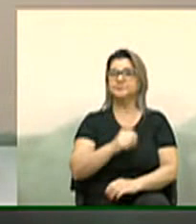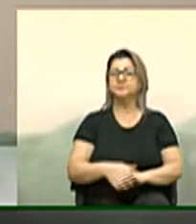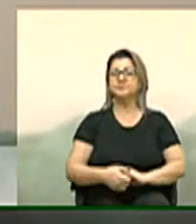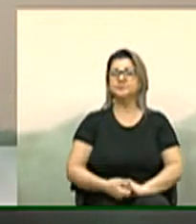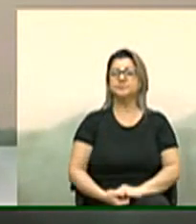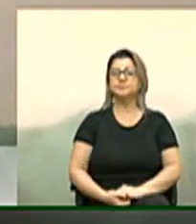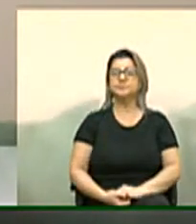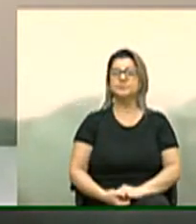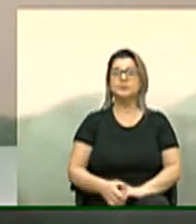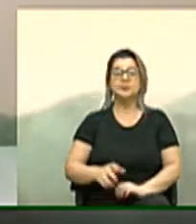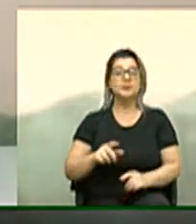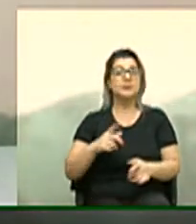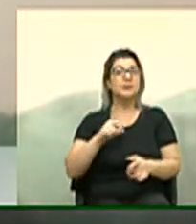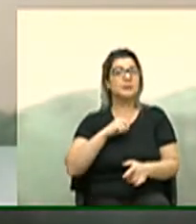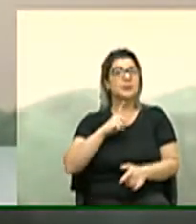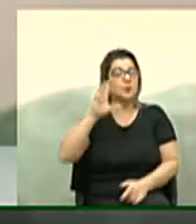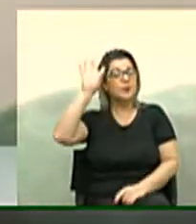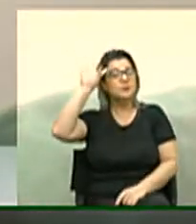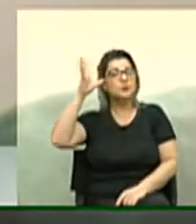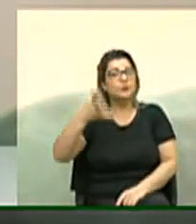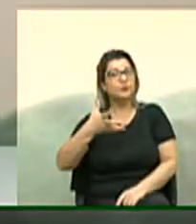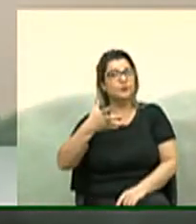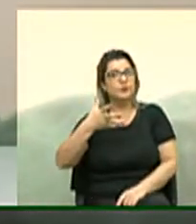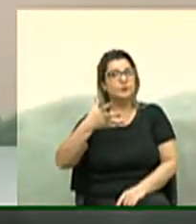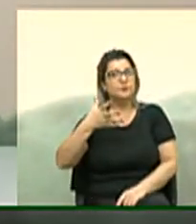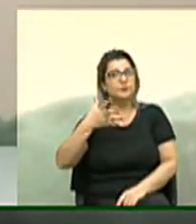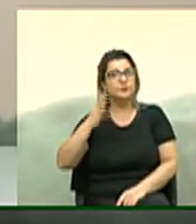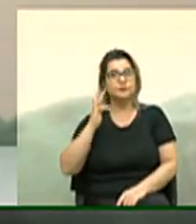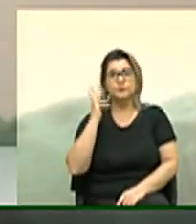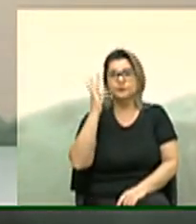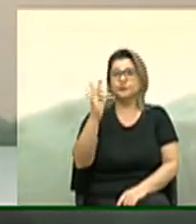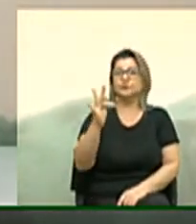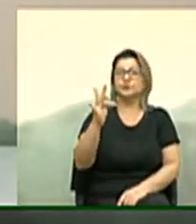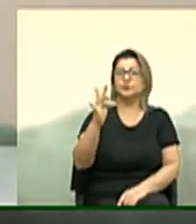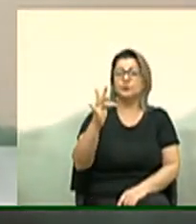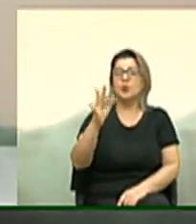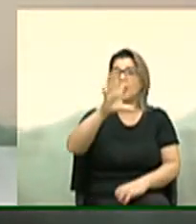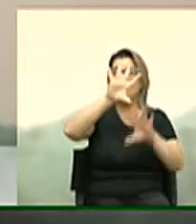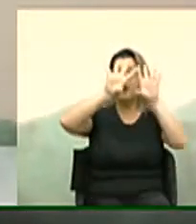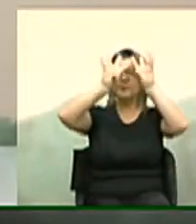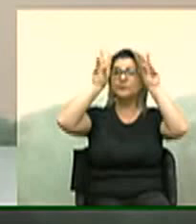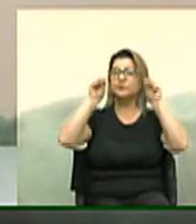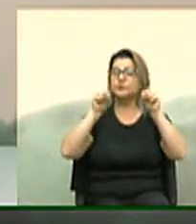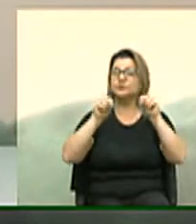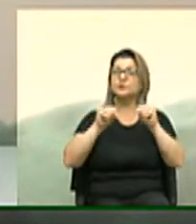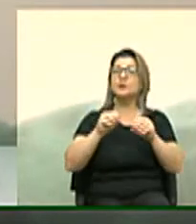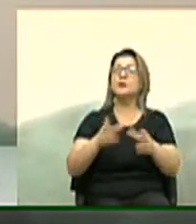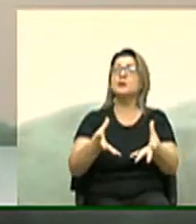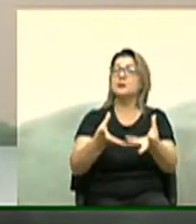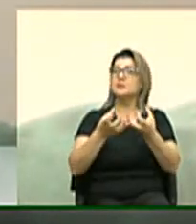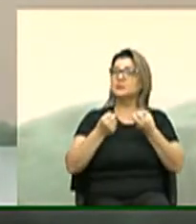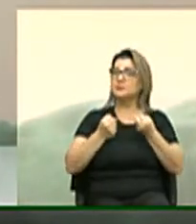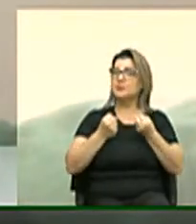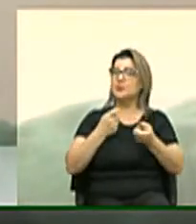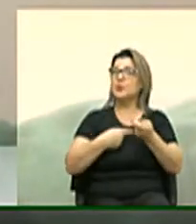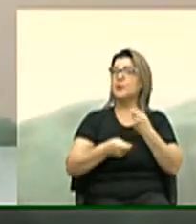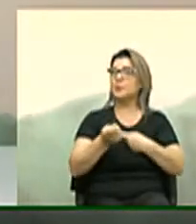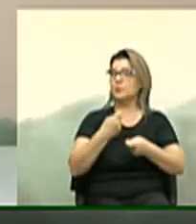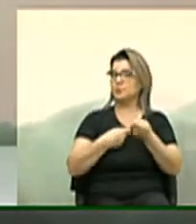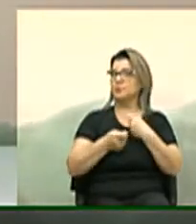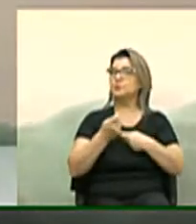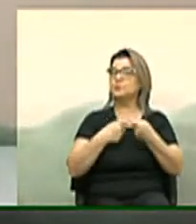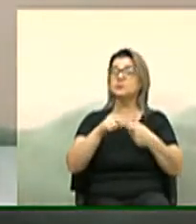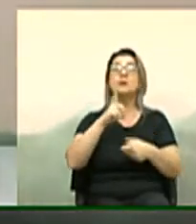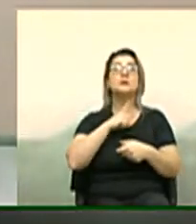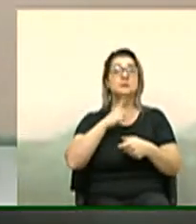adiante. E a prefeitura recebeu os recursos, a prefeitura tem os hospitais,